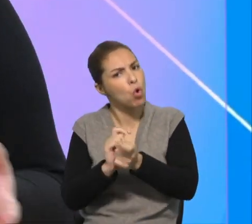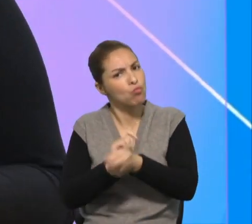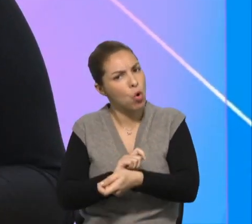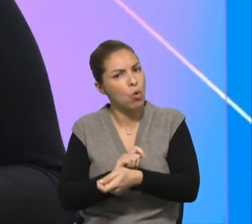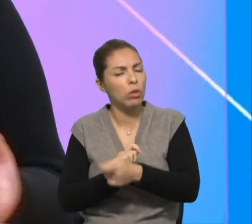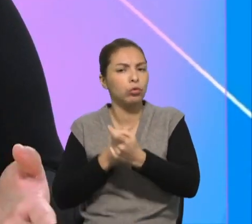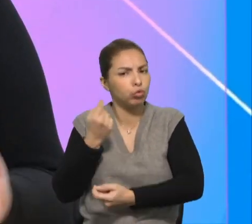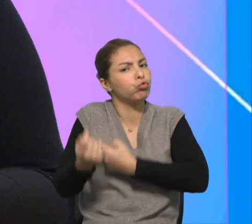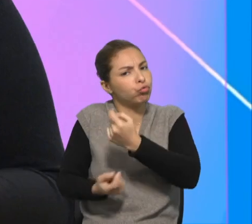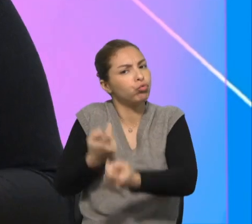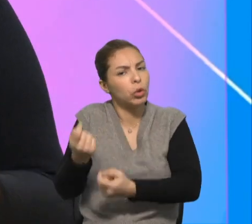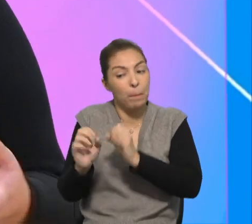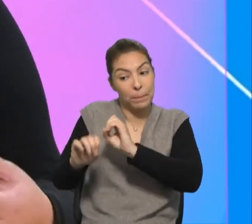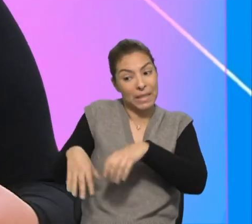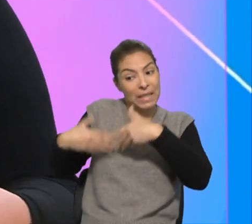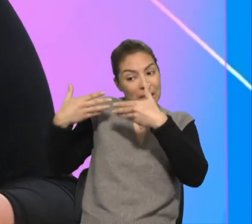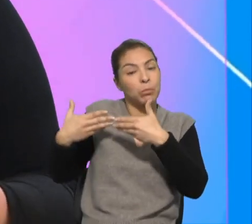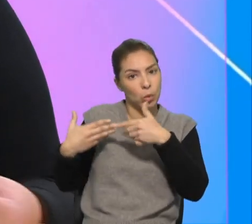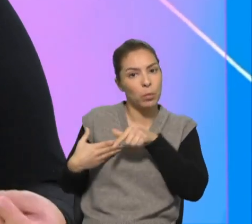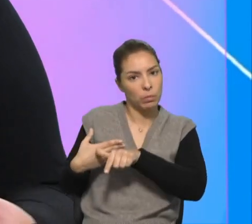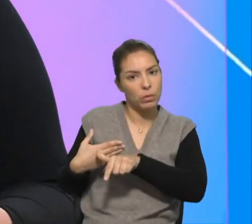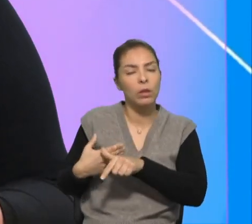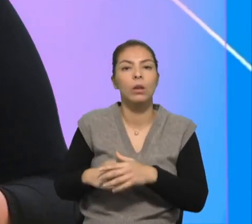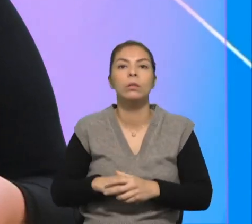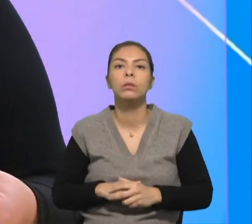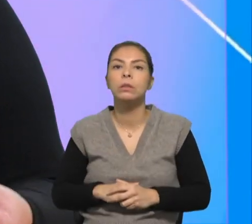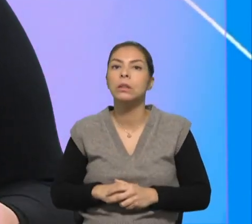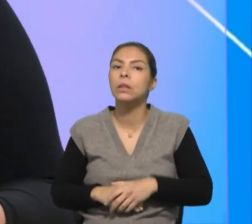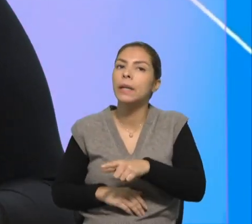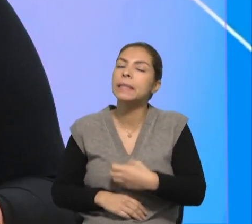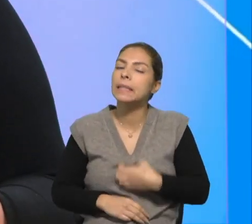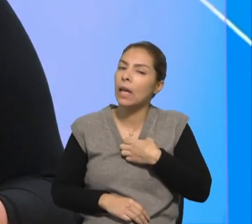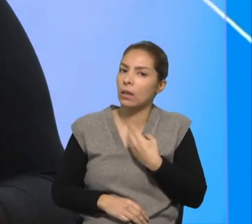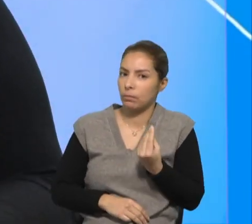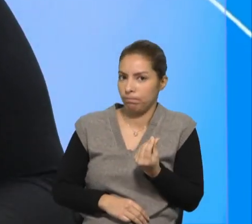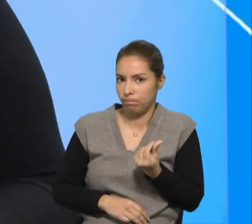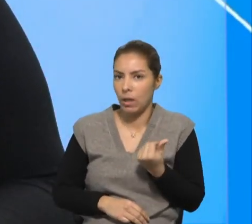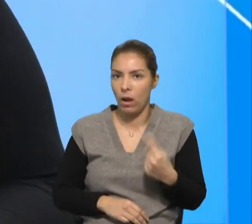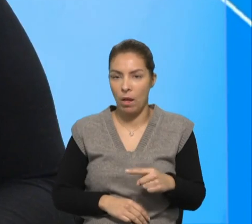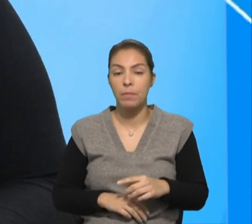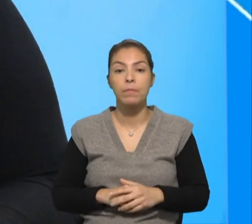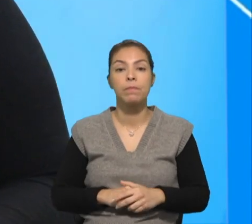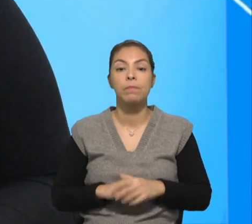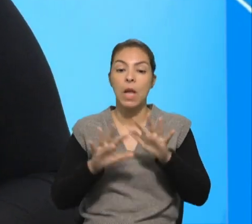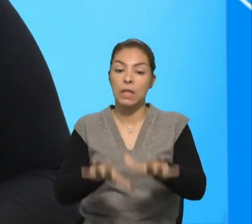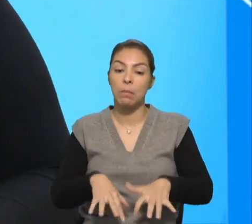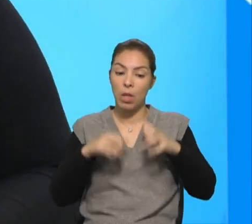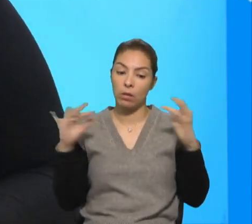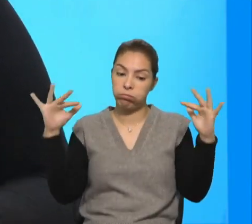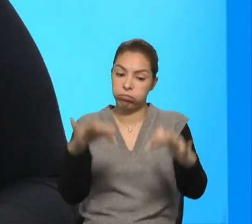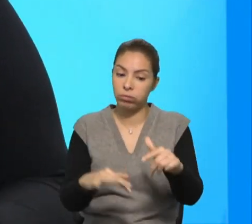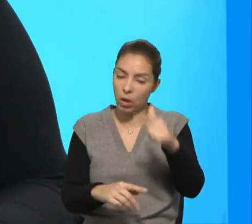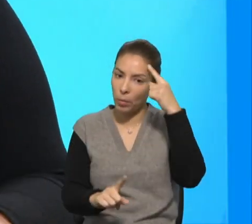mesmo desde o início do processo, não é? E isso sente-se no seio das comunidades. E a Assembleia pode ser ocasião também para partilhar essas